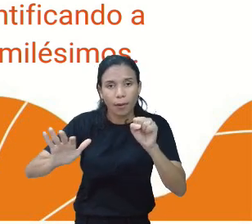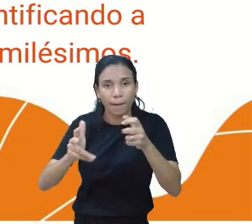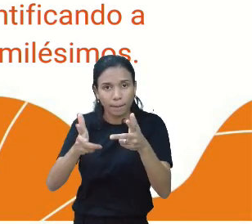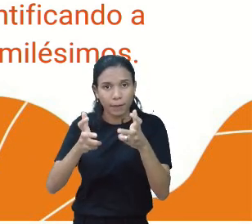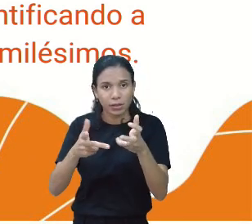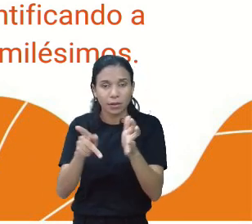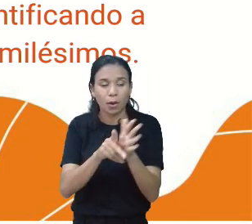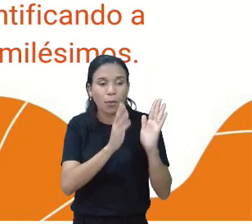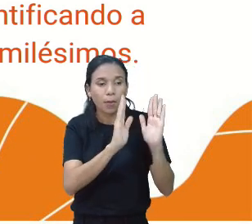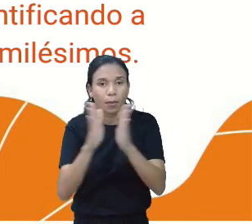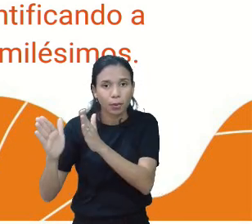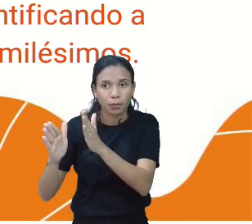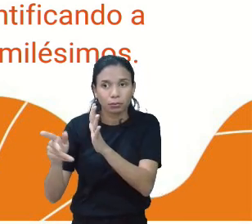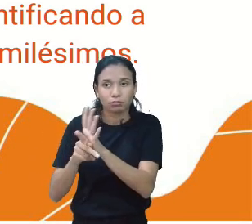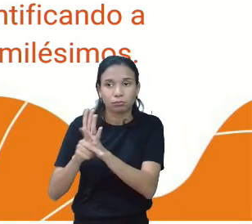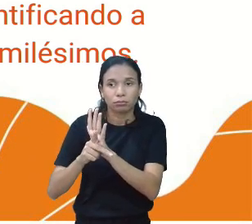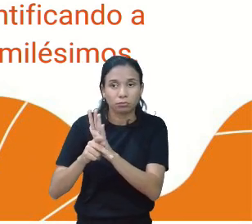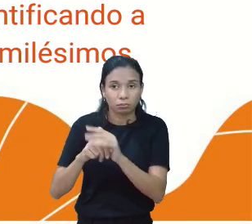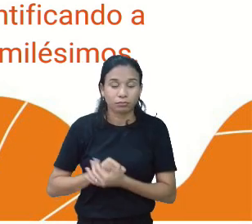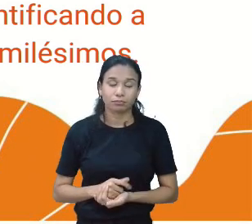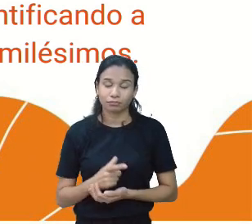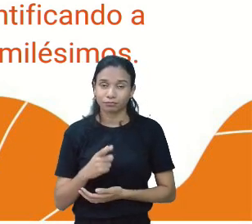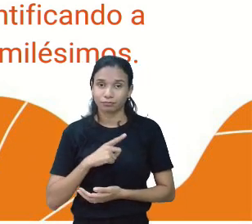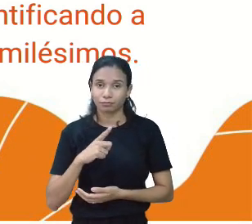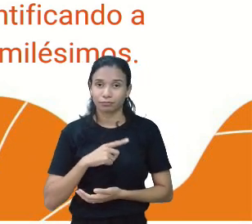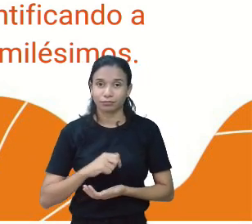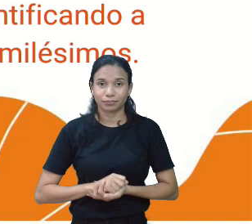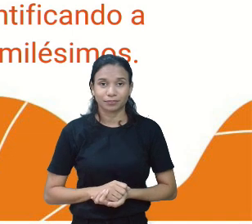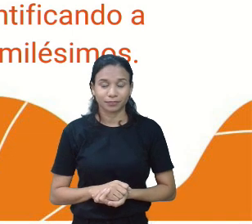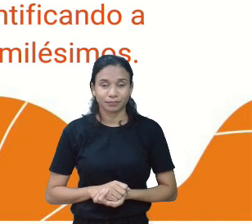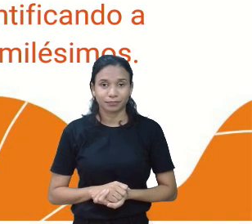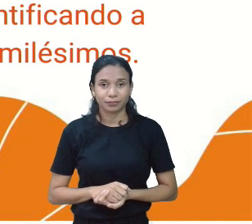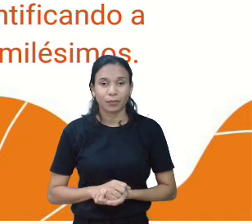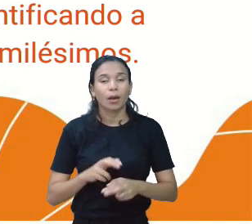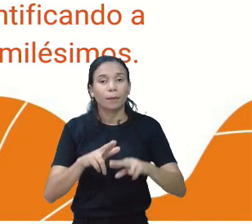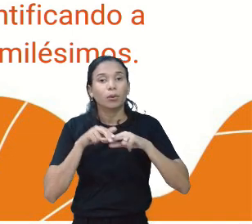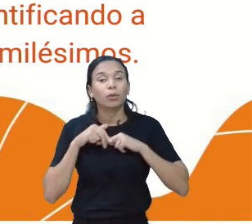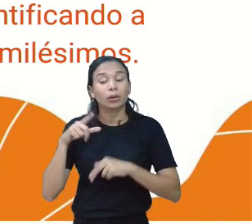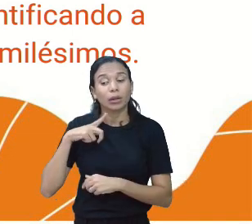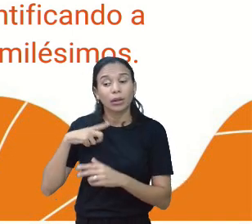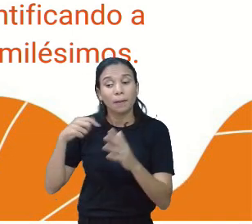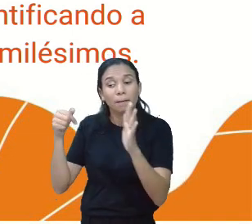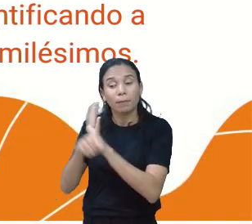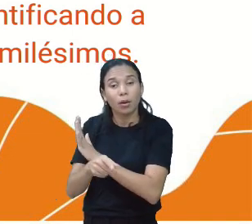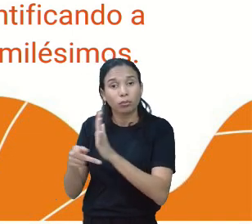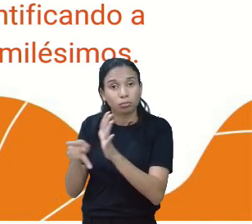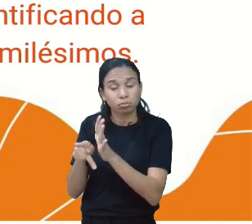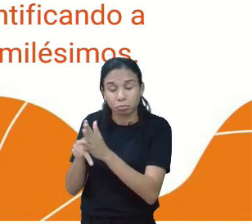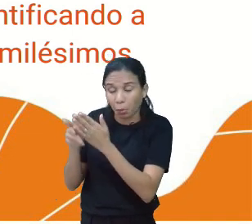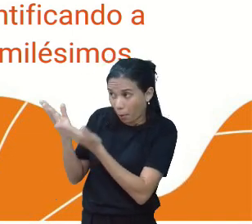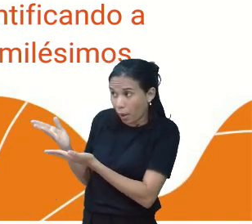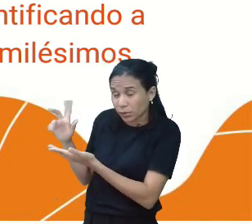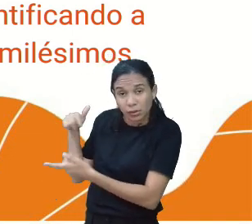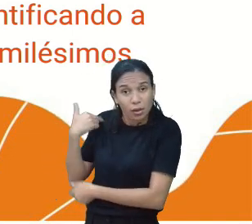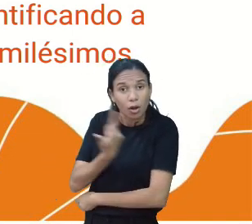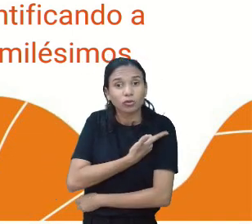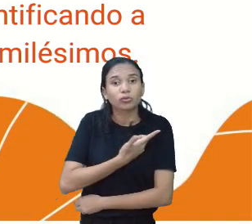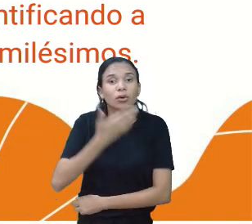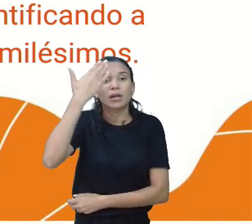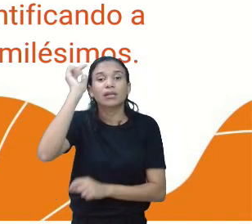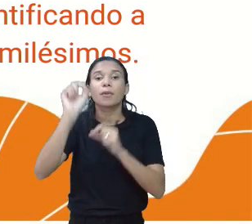de ordem, como décimo, centésimo e milésimo. Então, nessa questão, gente, a gente quer trabalhar as